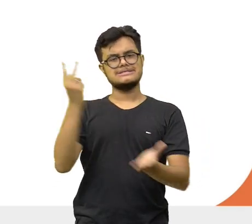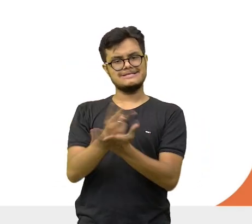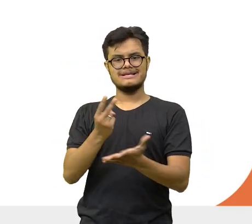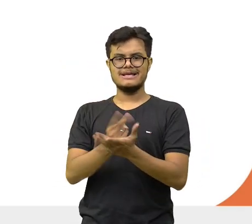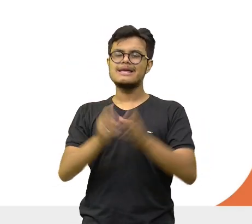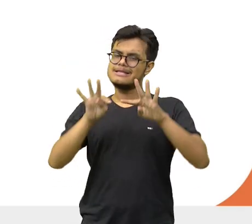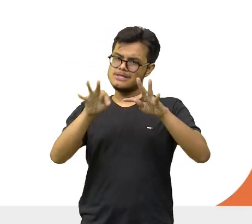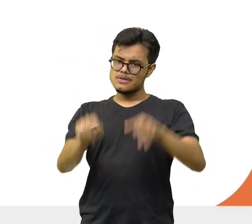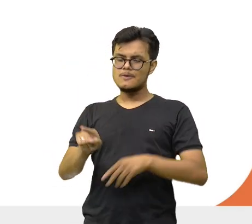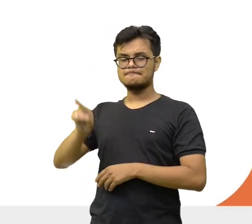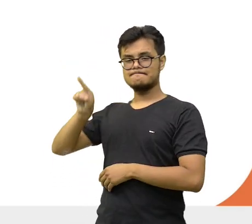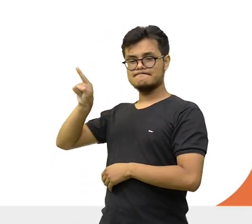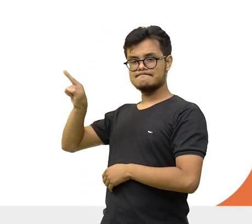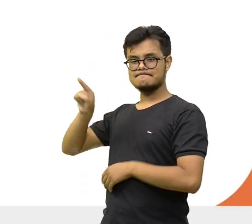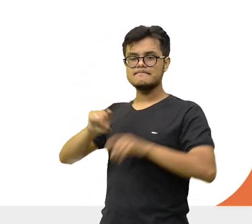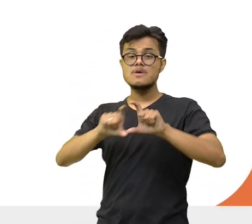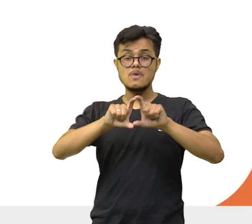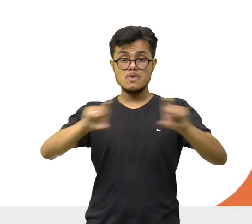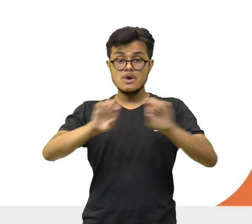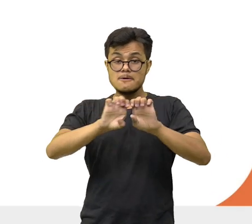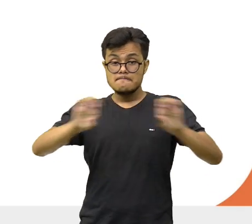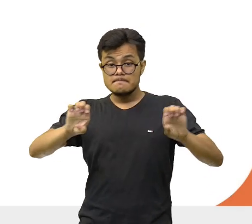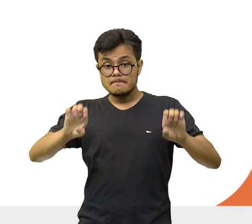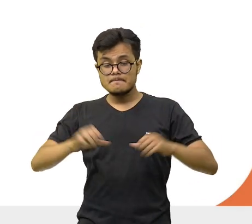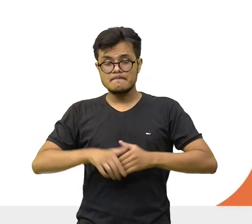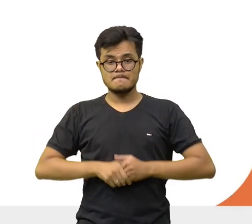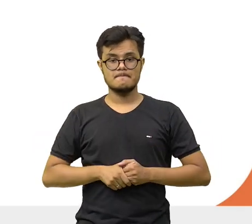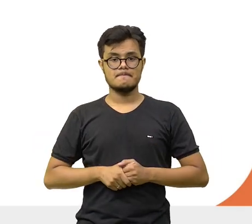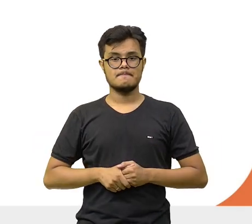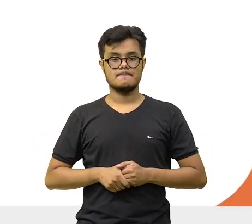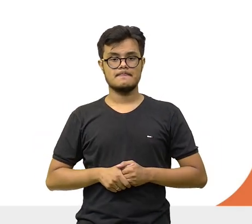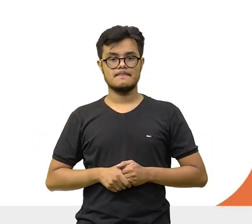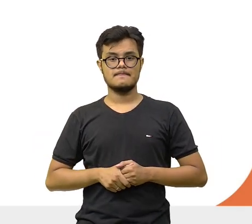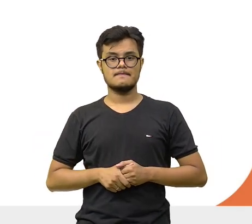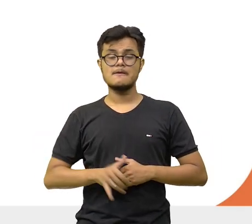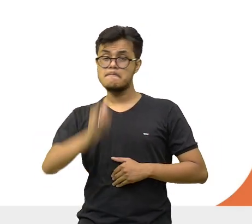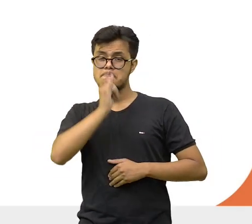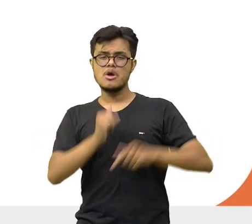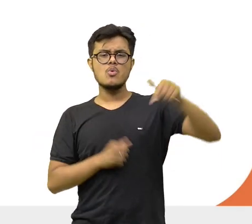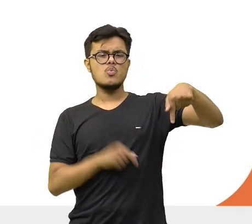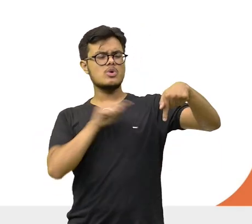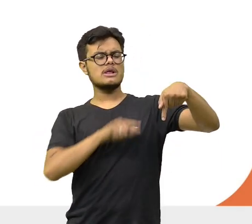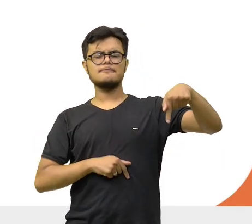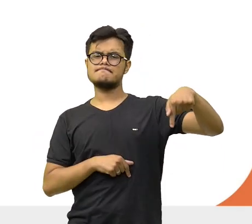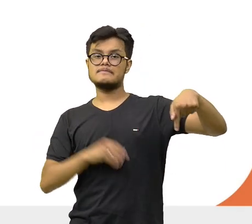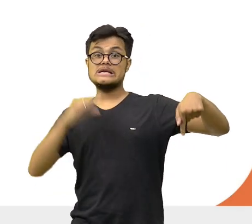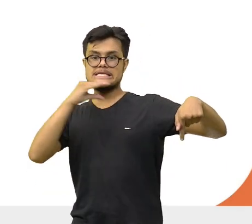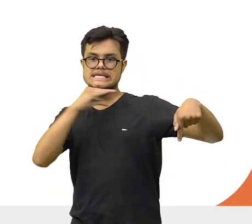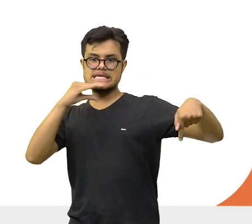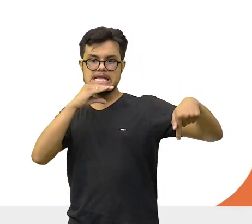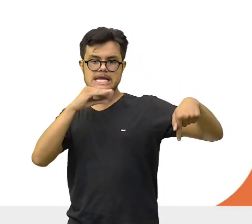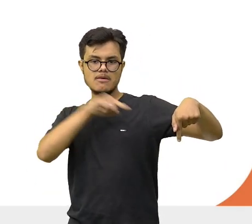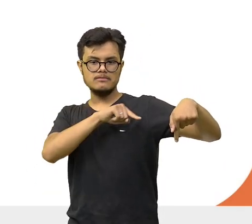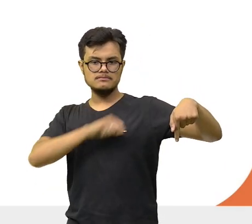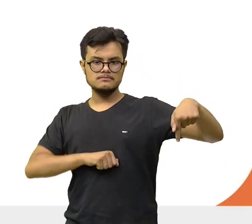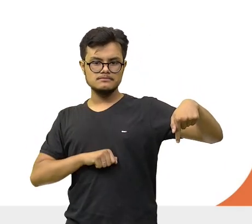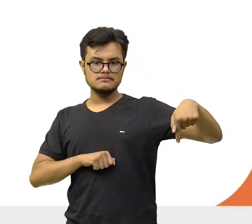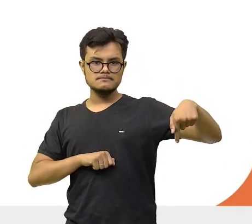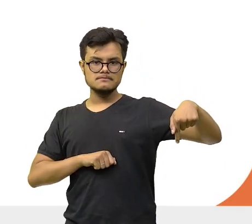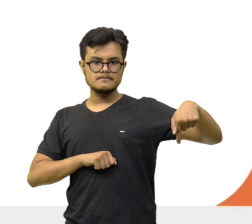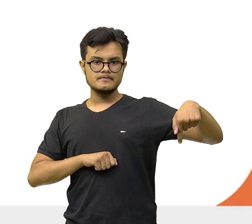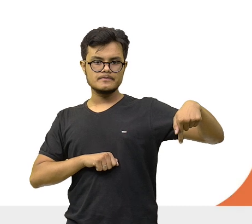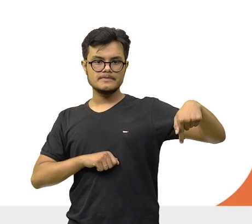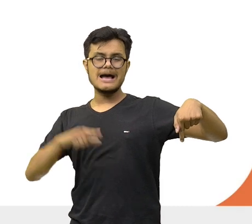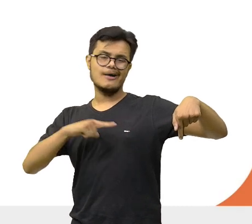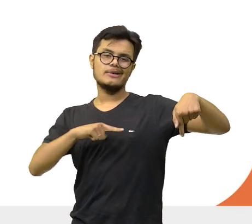do sistema é a fonte, é o calor da fonte quente aqui, ó. Calor da fonte quente, a energia total do sistema.